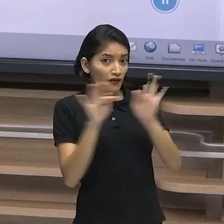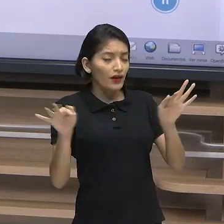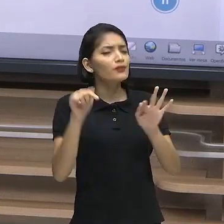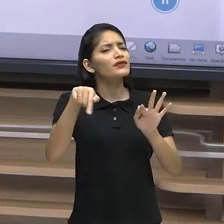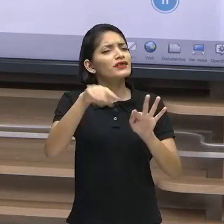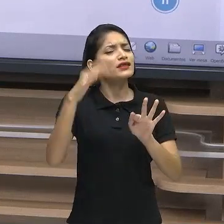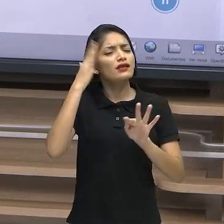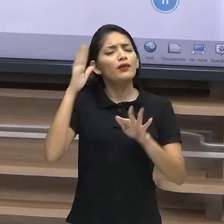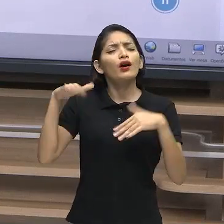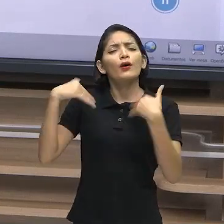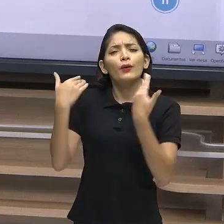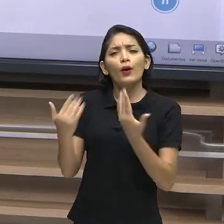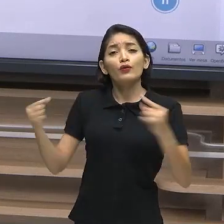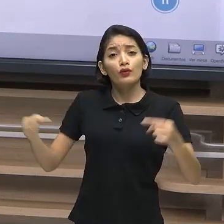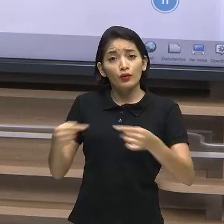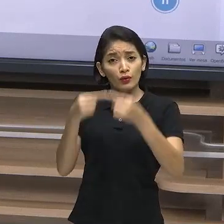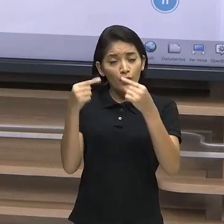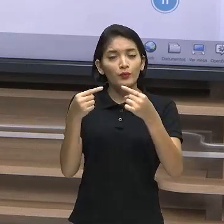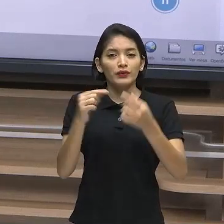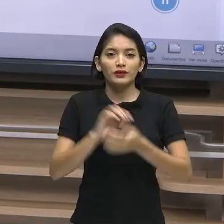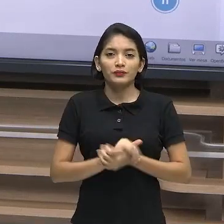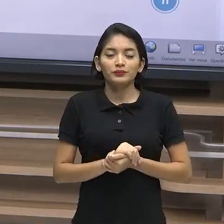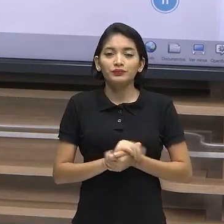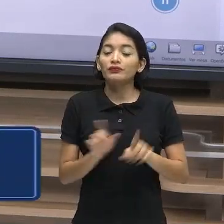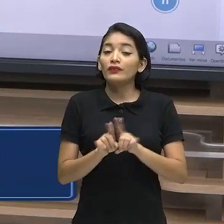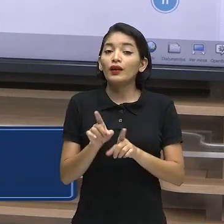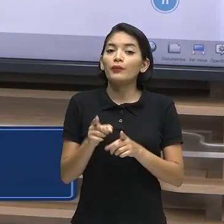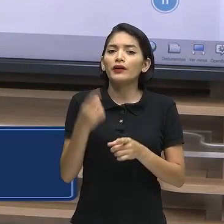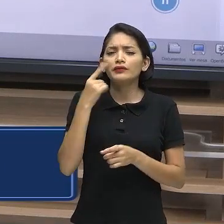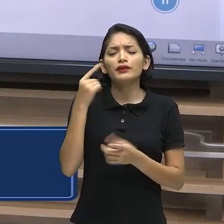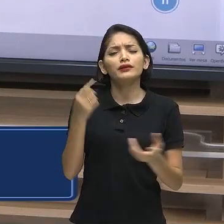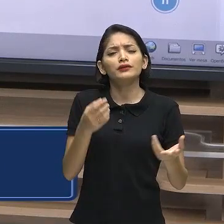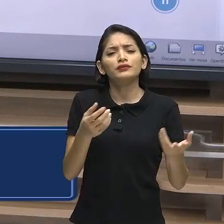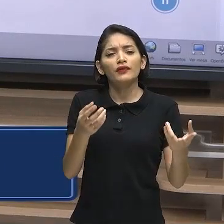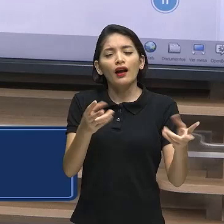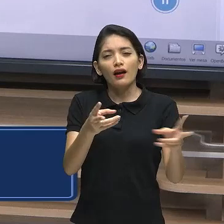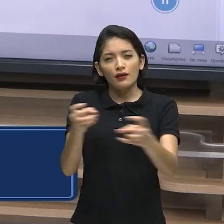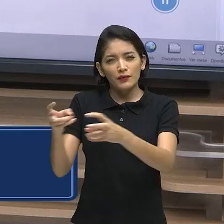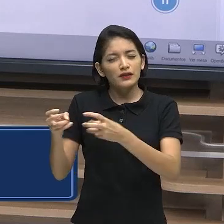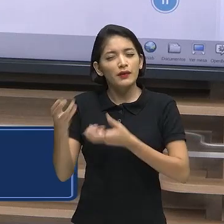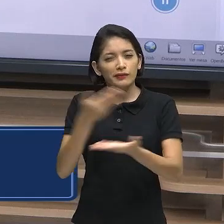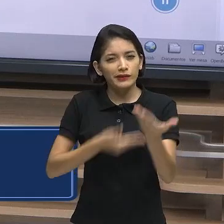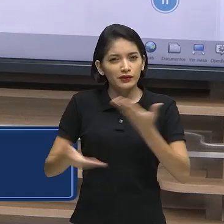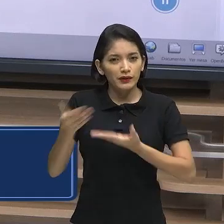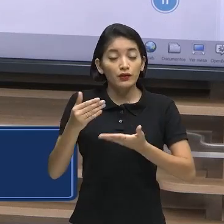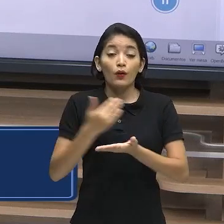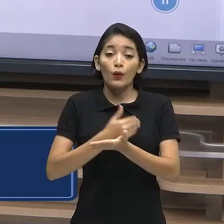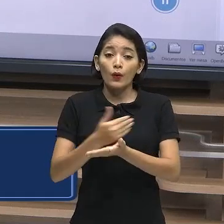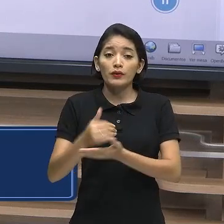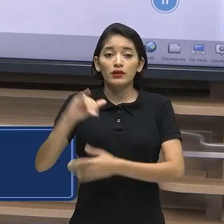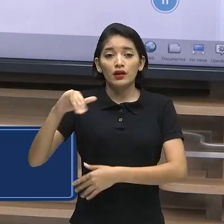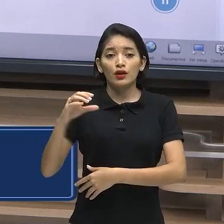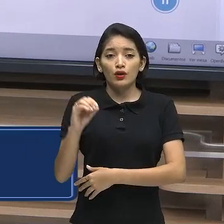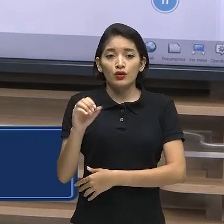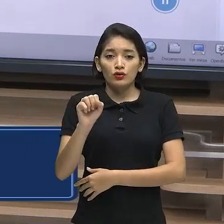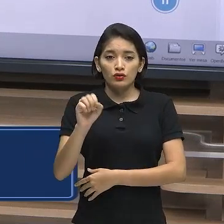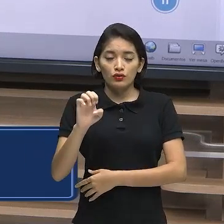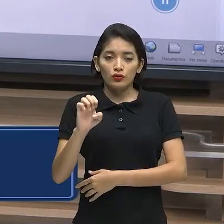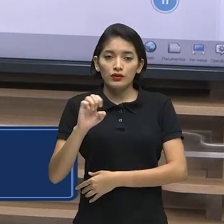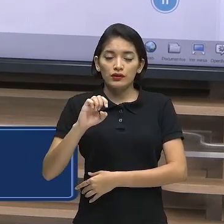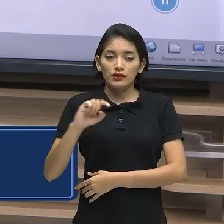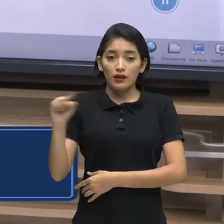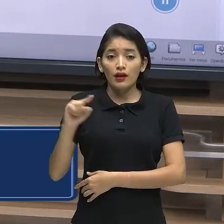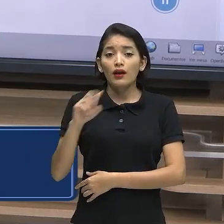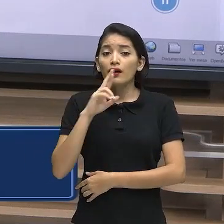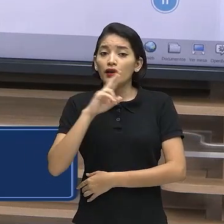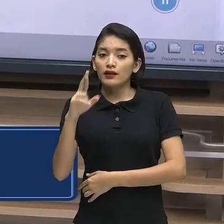identificarem que solo é esse, né? Então, vamos observar aí a participação dos nossos alunos, iniciando pelo José Roberto, que marcou aí